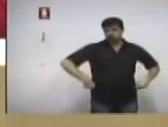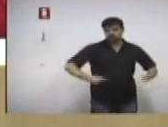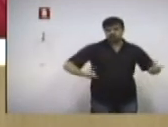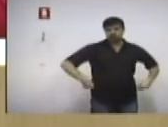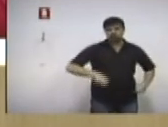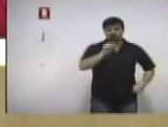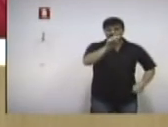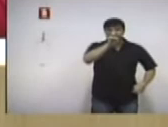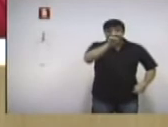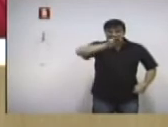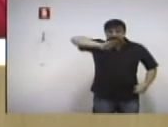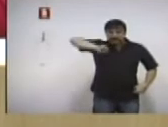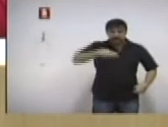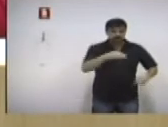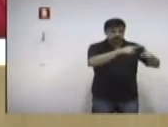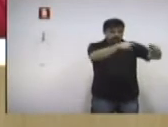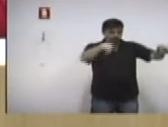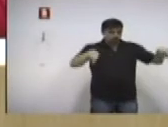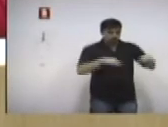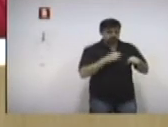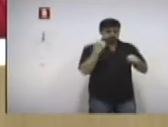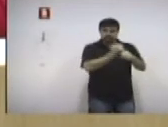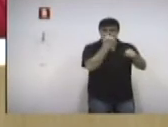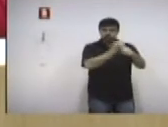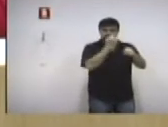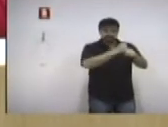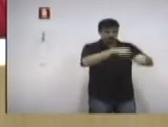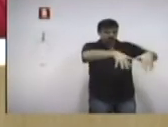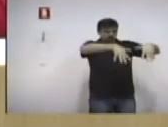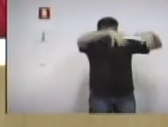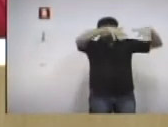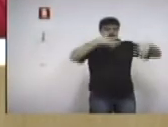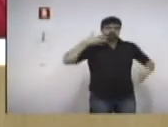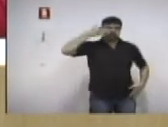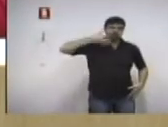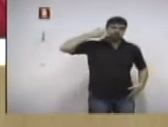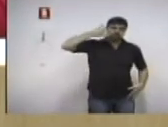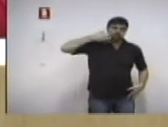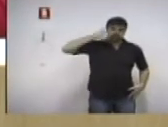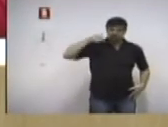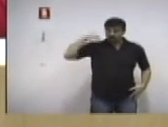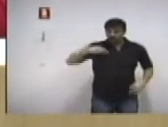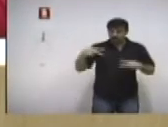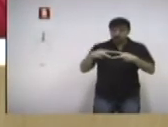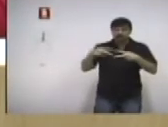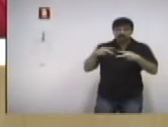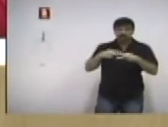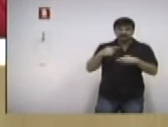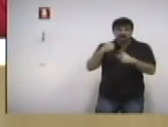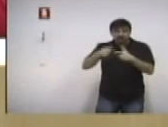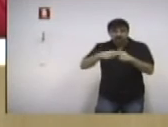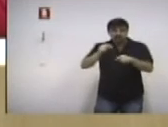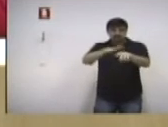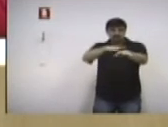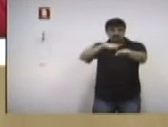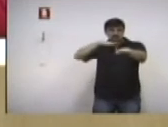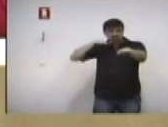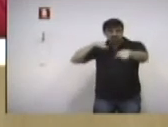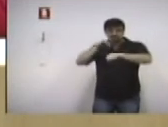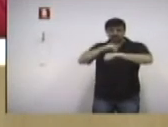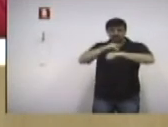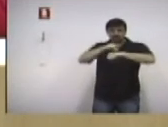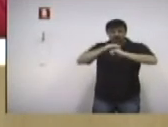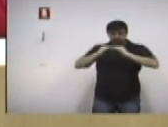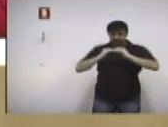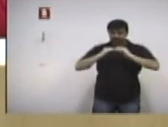milhões na construção de um centro de convivências numa cidade onde o trânsito tá caótico onde os asfaltos